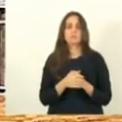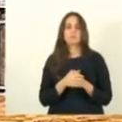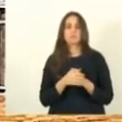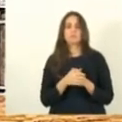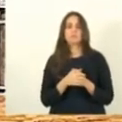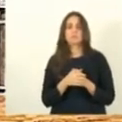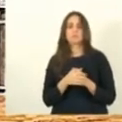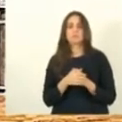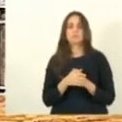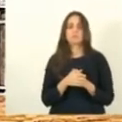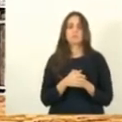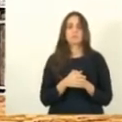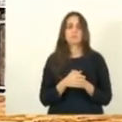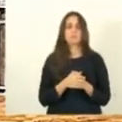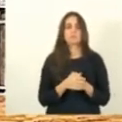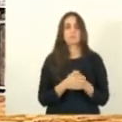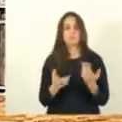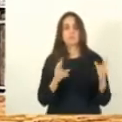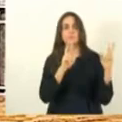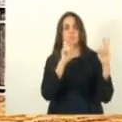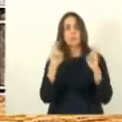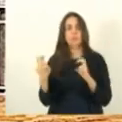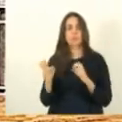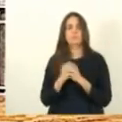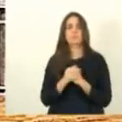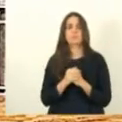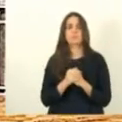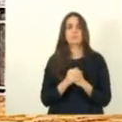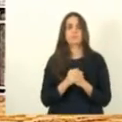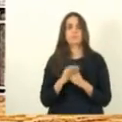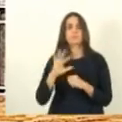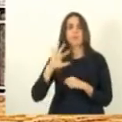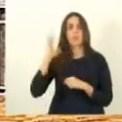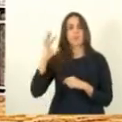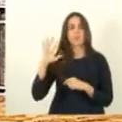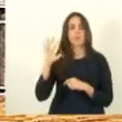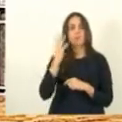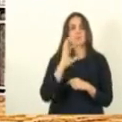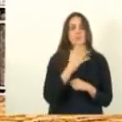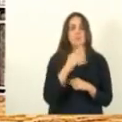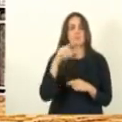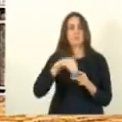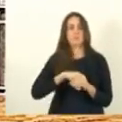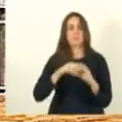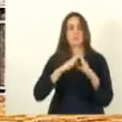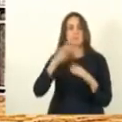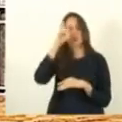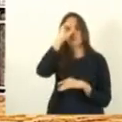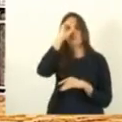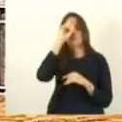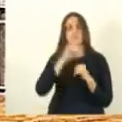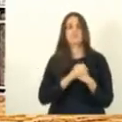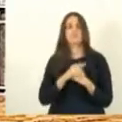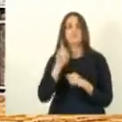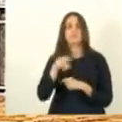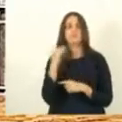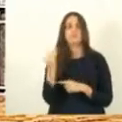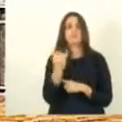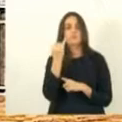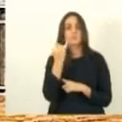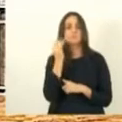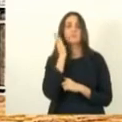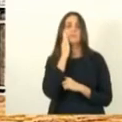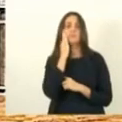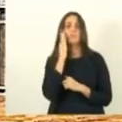as demais pessoas sobre esses temas que estão ocorrendo neste hospital. É importante